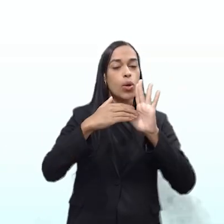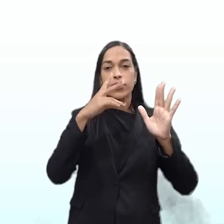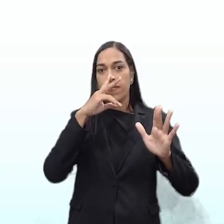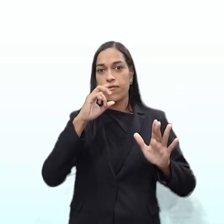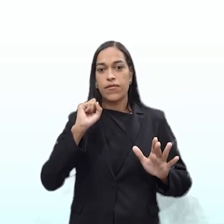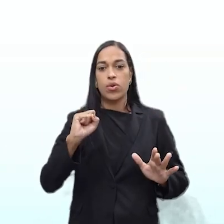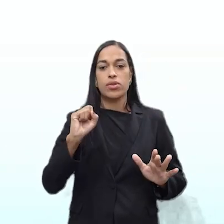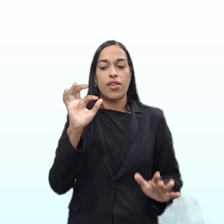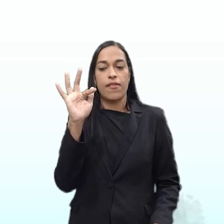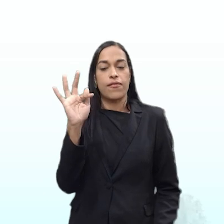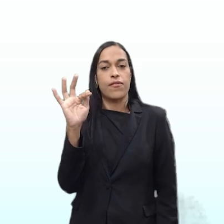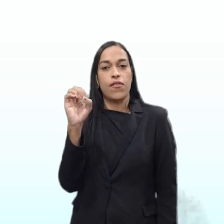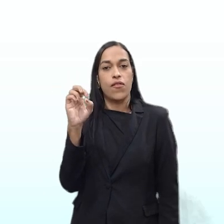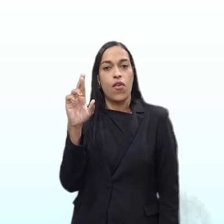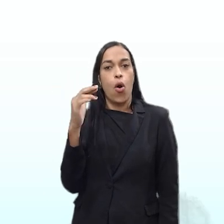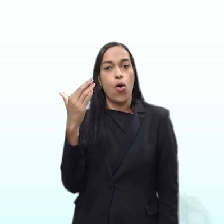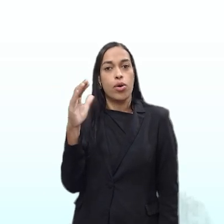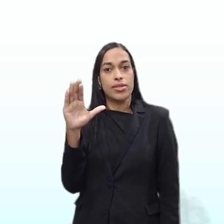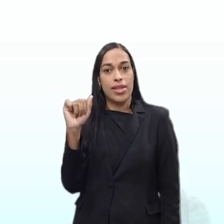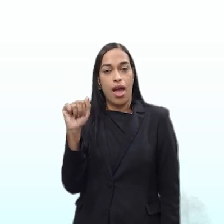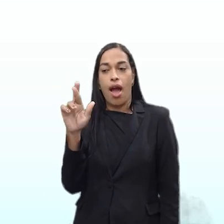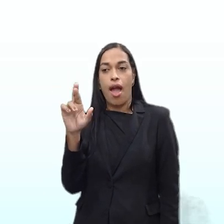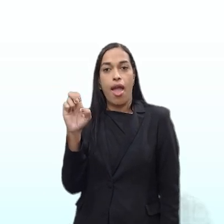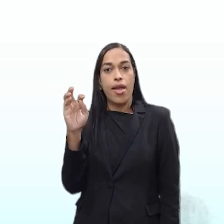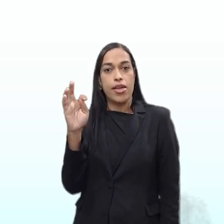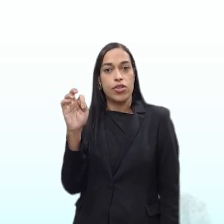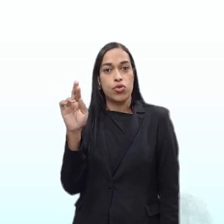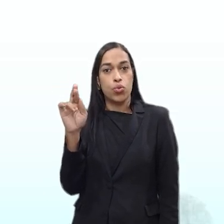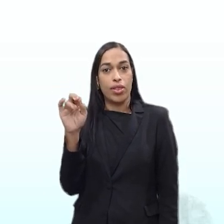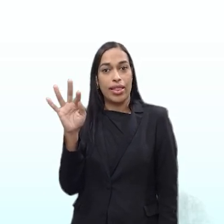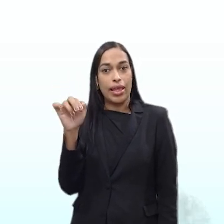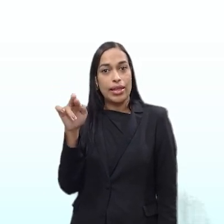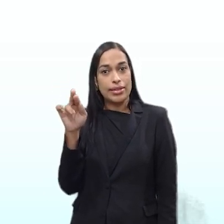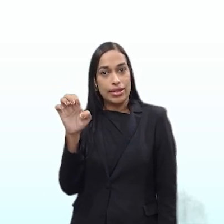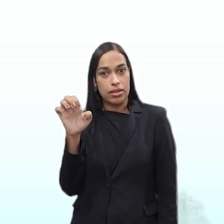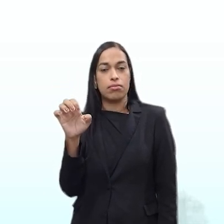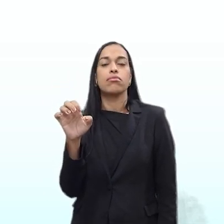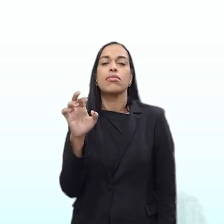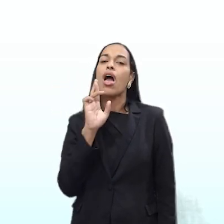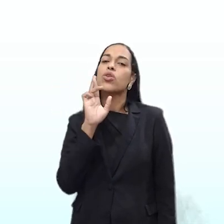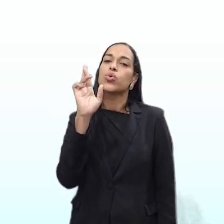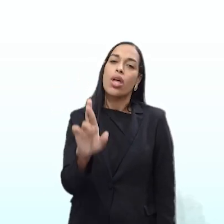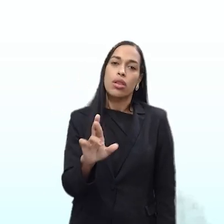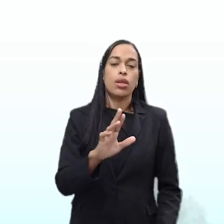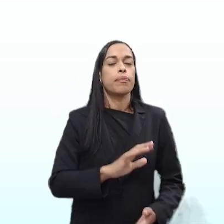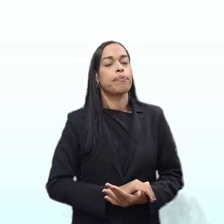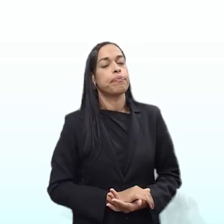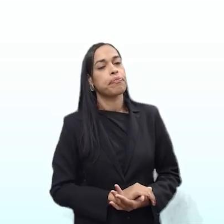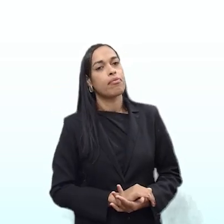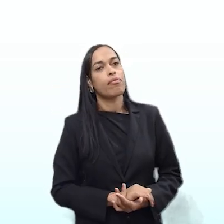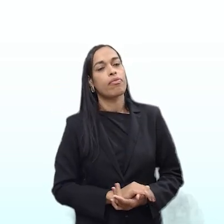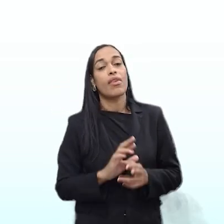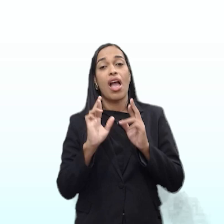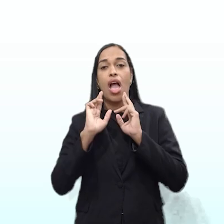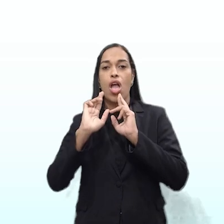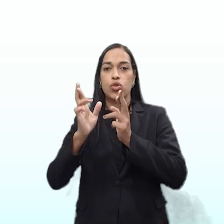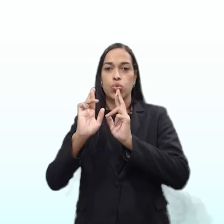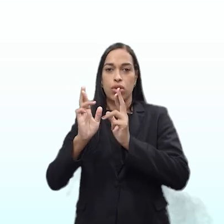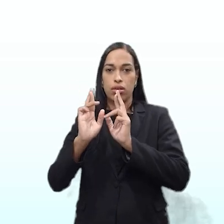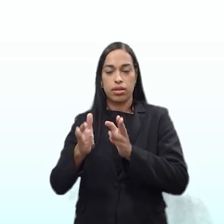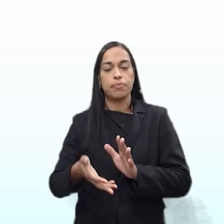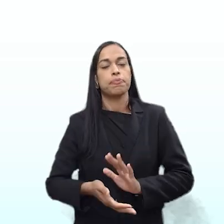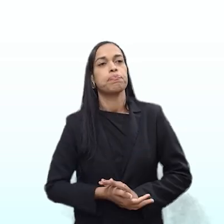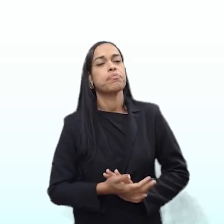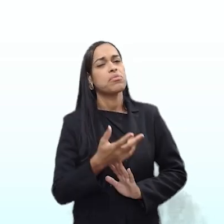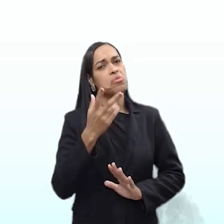valor esse chamado de força resultante. O que é importante que você entenda que como força, independente do tipo e